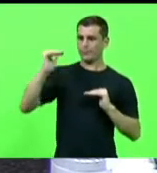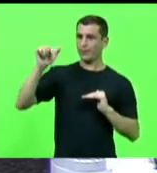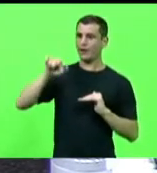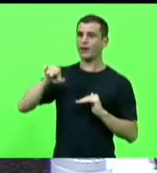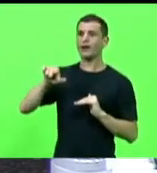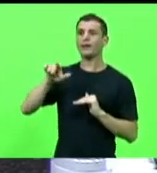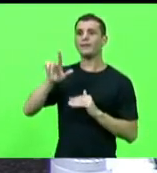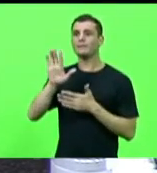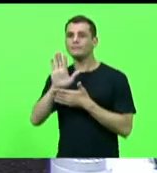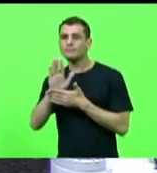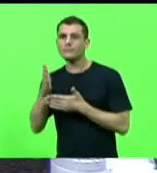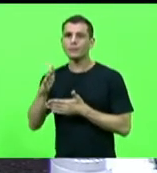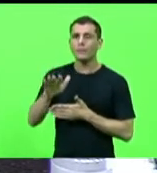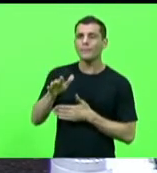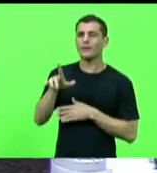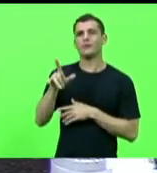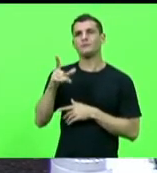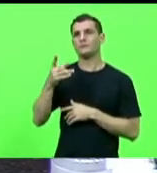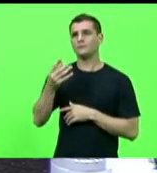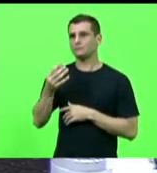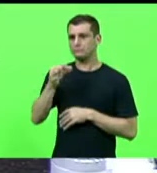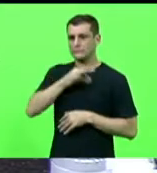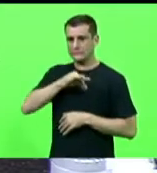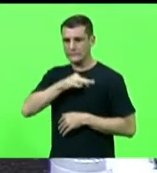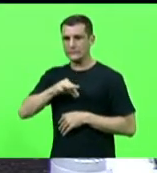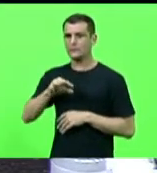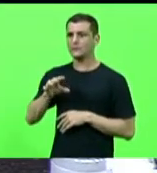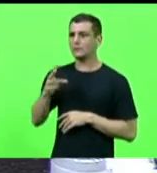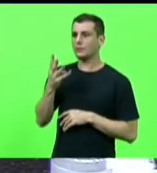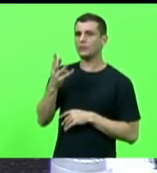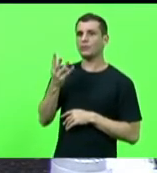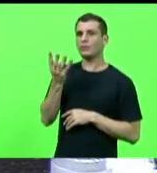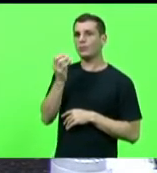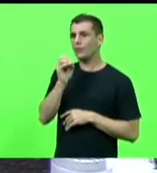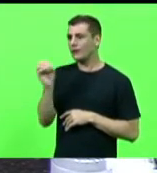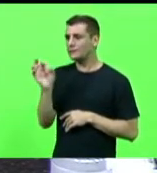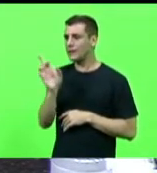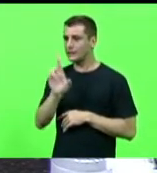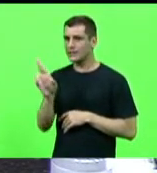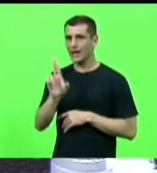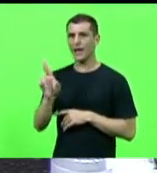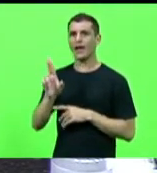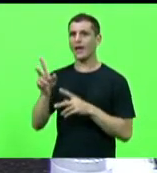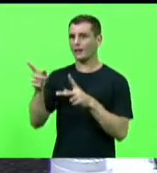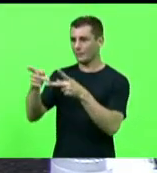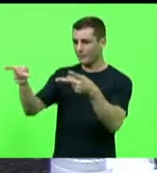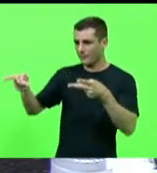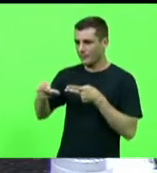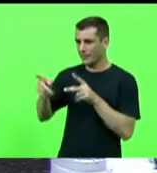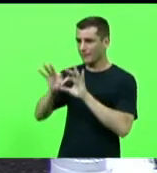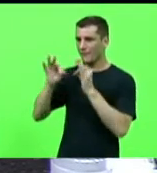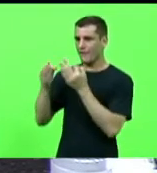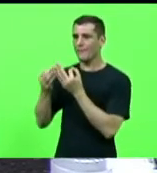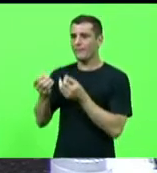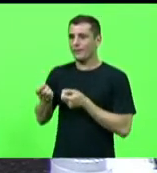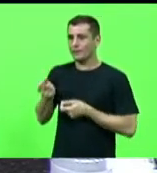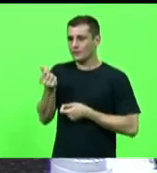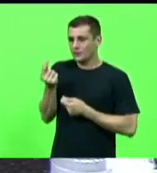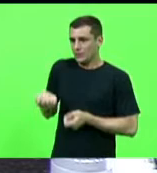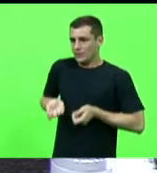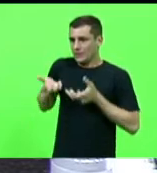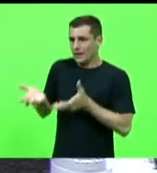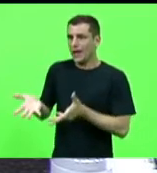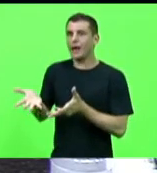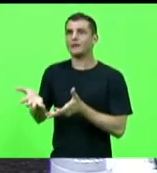com a família. Uma pizza com a família, a maioria dos trabalhadores. O governo do Estado de Santa Catarina